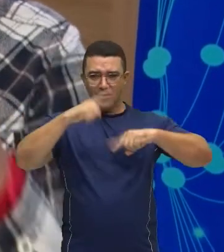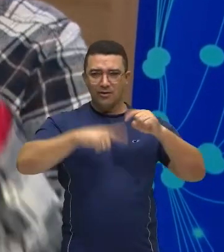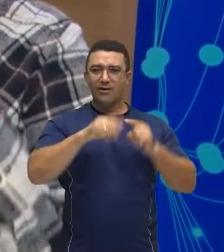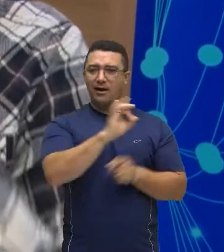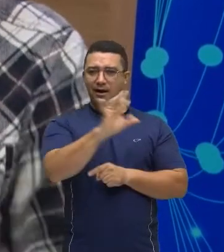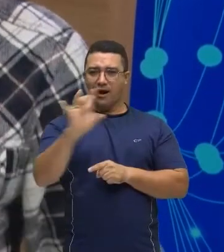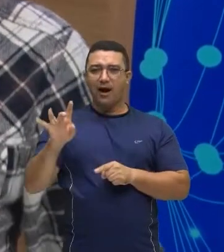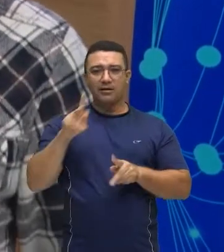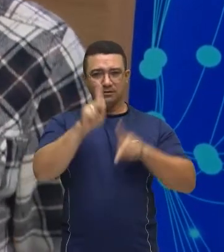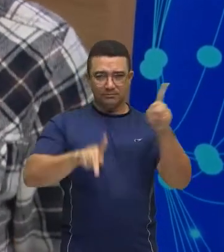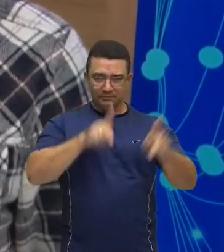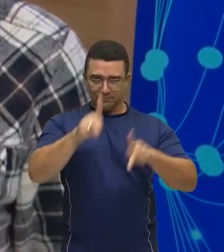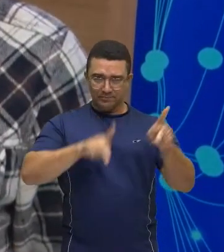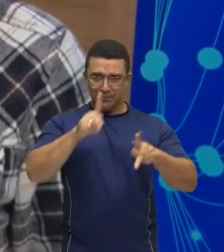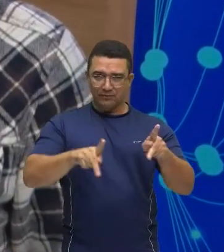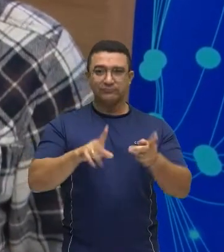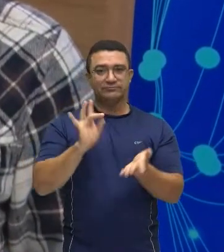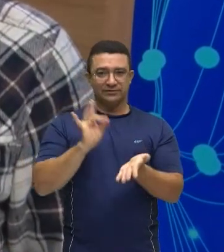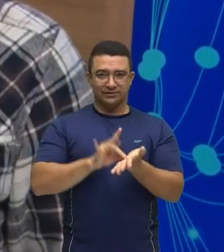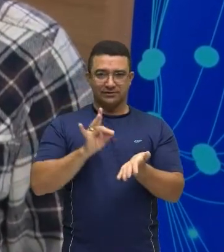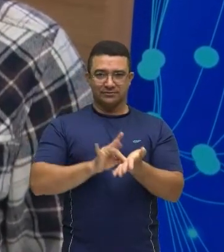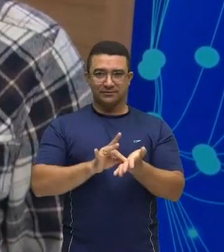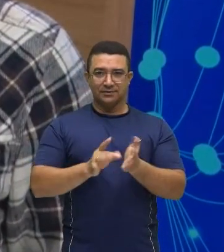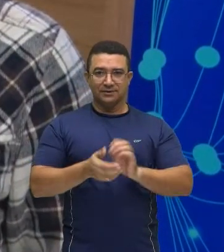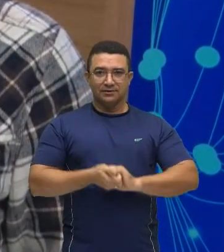povo. Portanto, verdade.